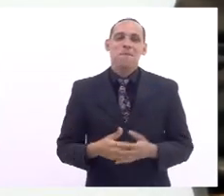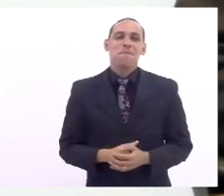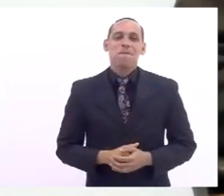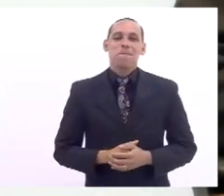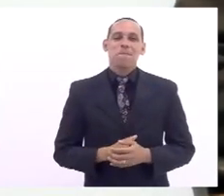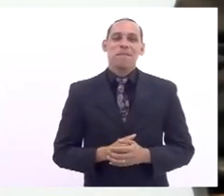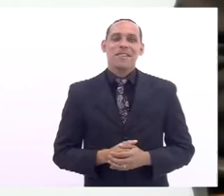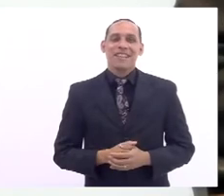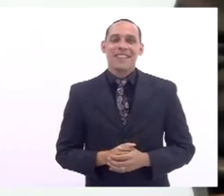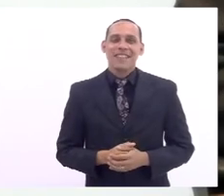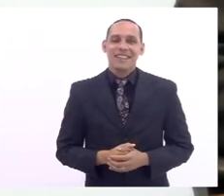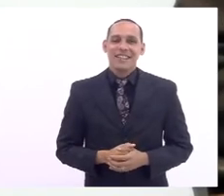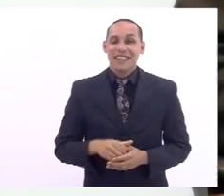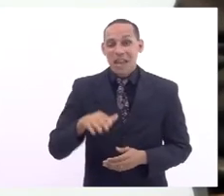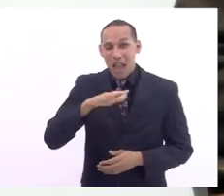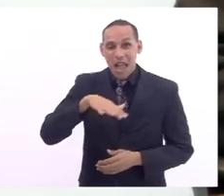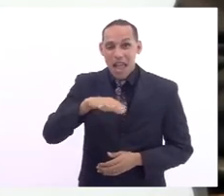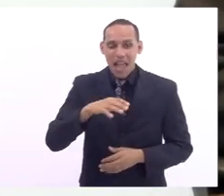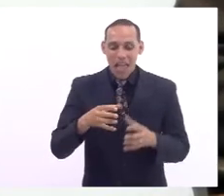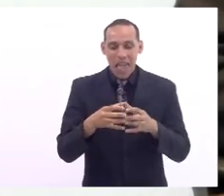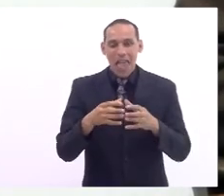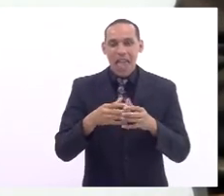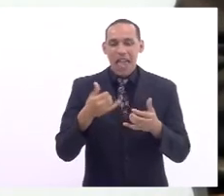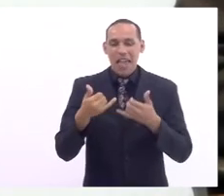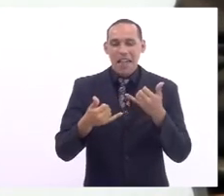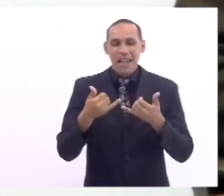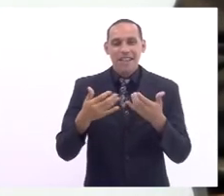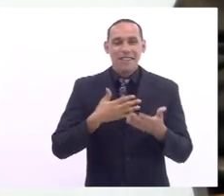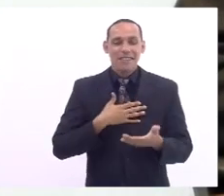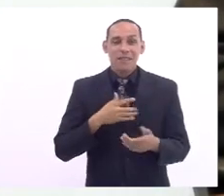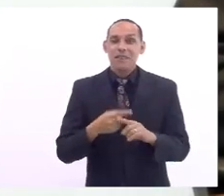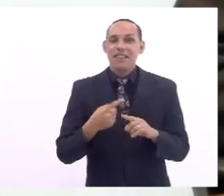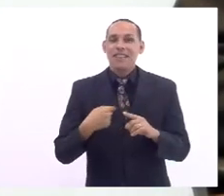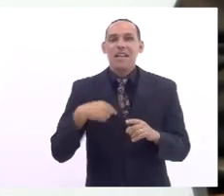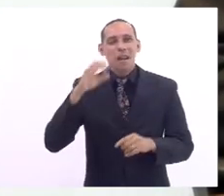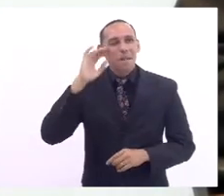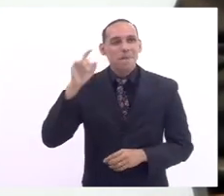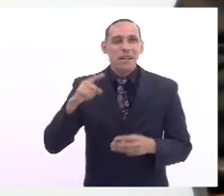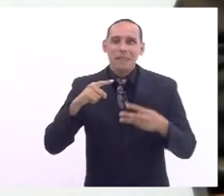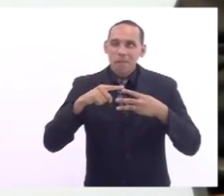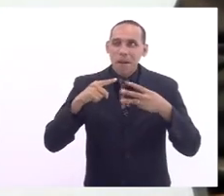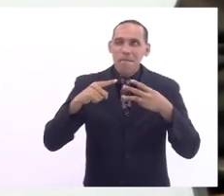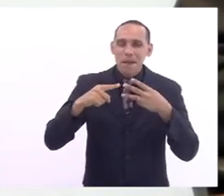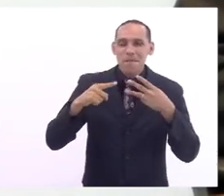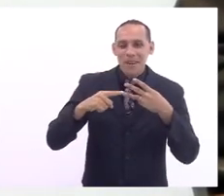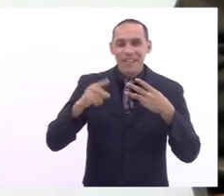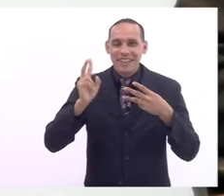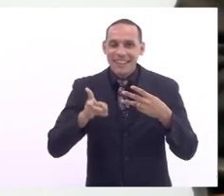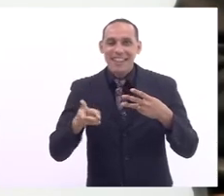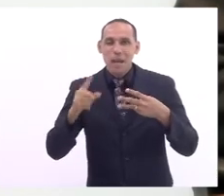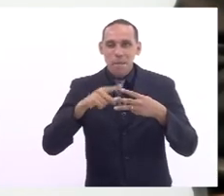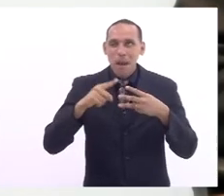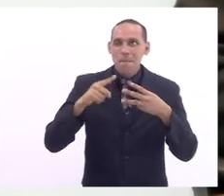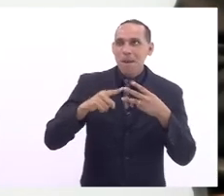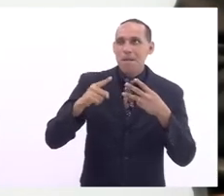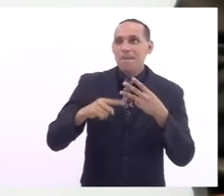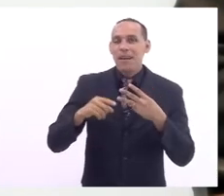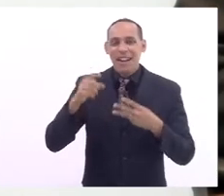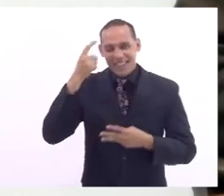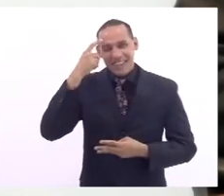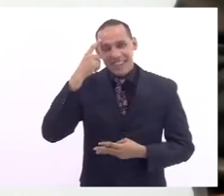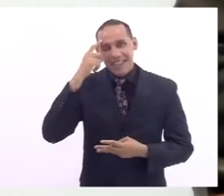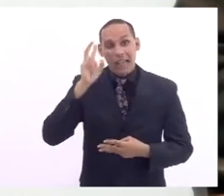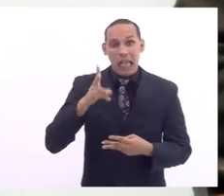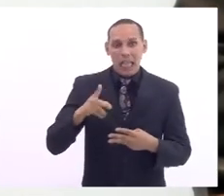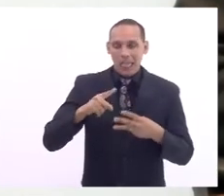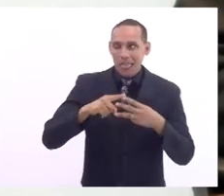a equipe brinca comigo porque eu eu tô penso sempre a partir do número três organismo meu né cabeça a partir